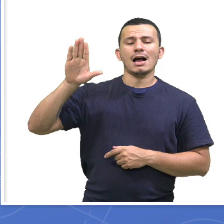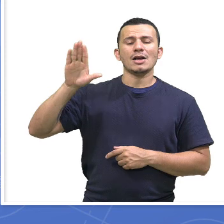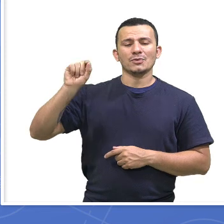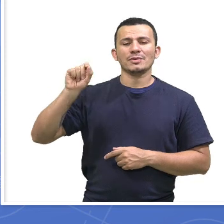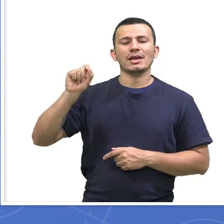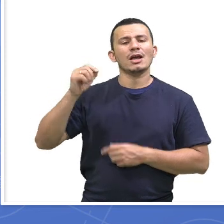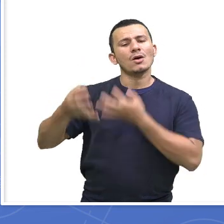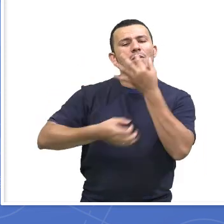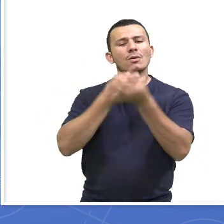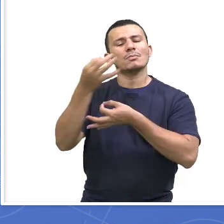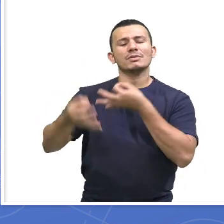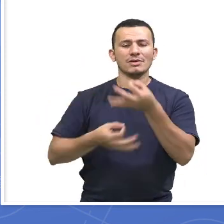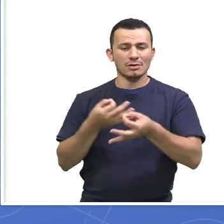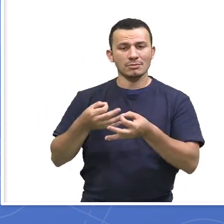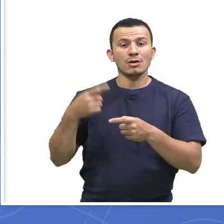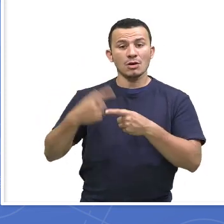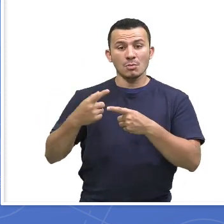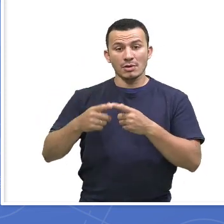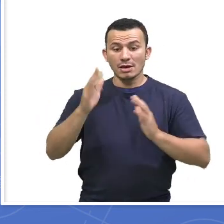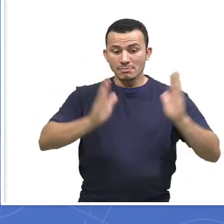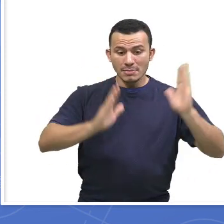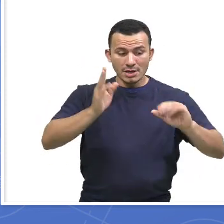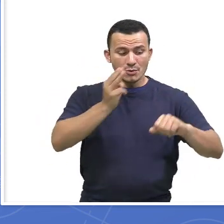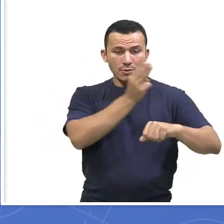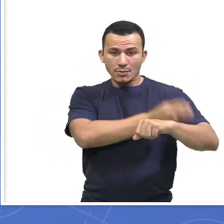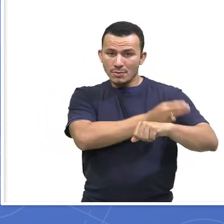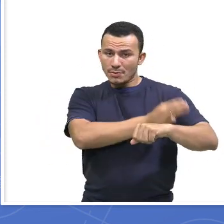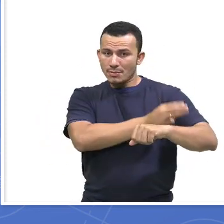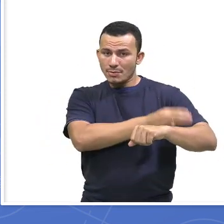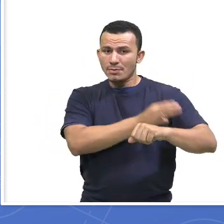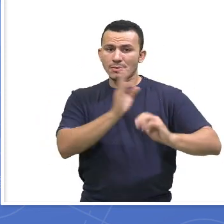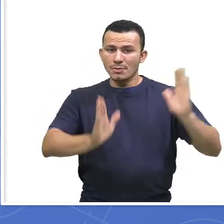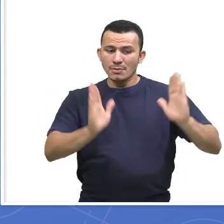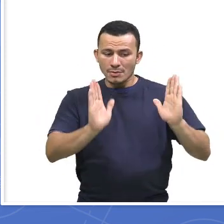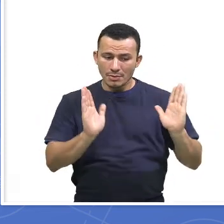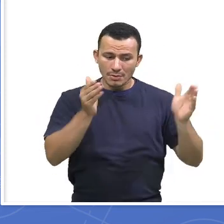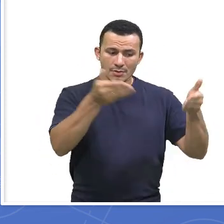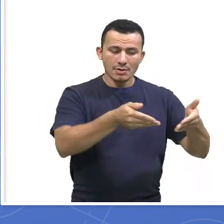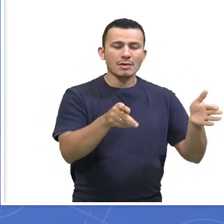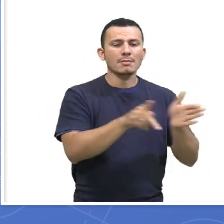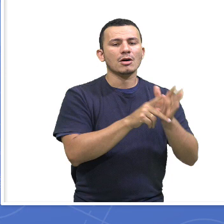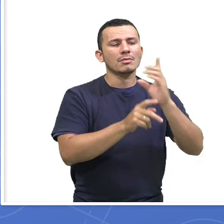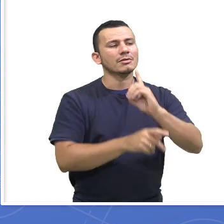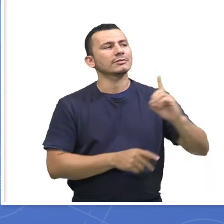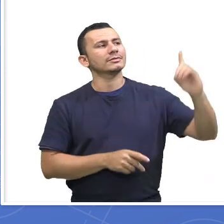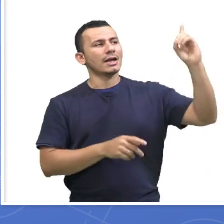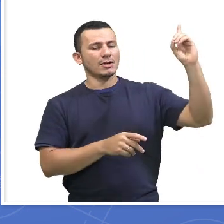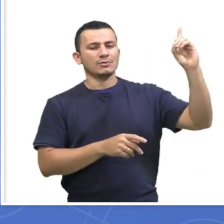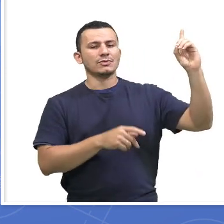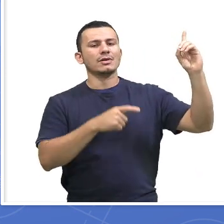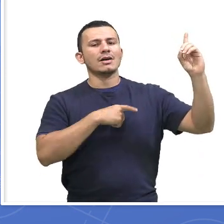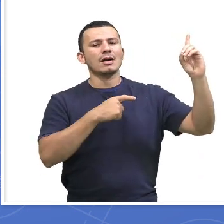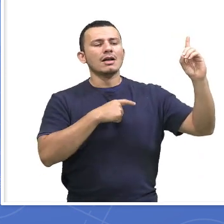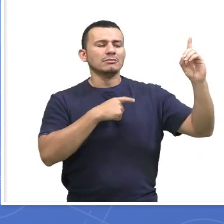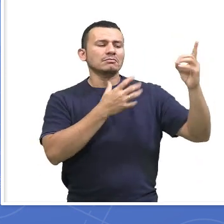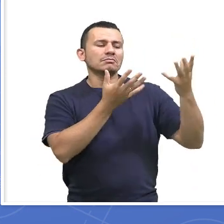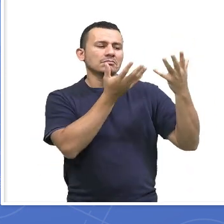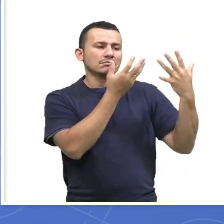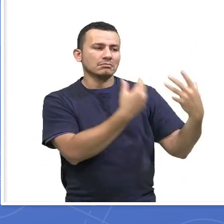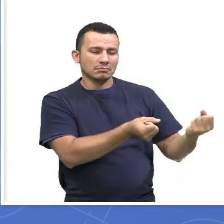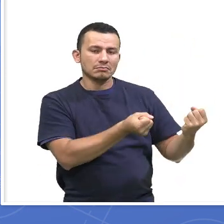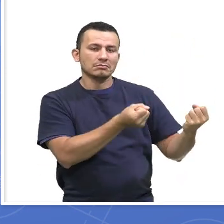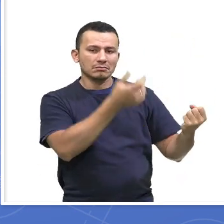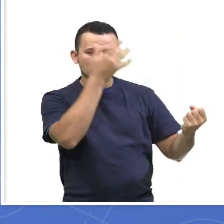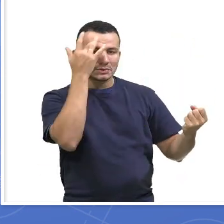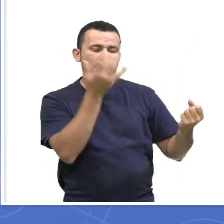crítico. Porque na Idade Média, né, era voltado para a ideia de Deus, então havia um contentamento das pessoas,